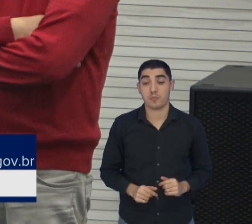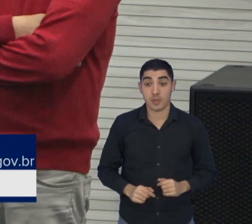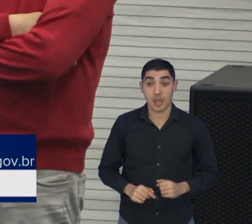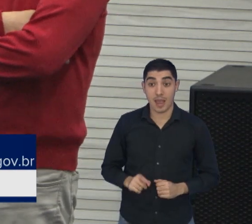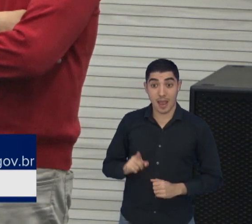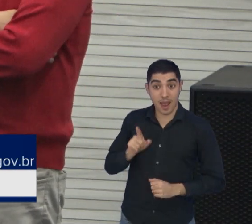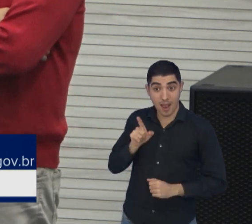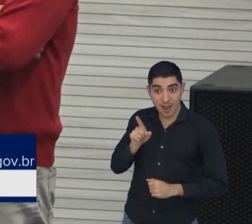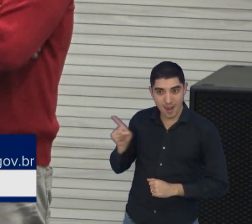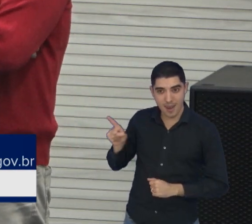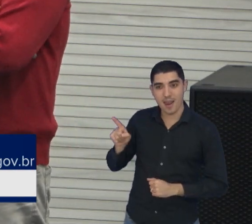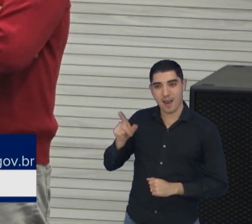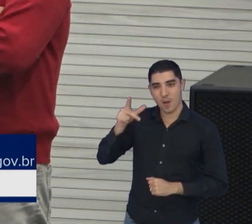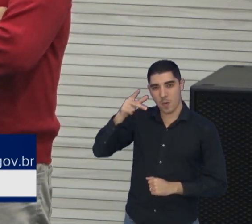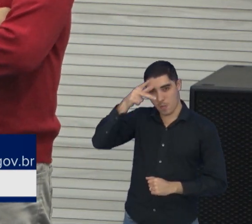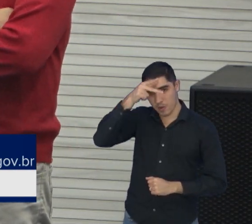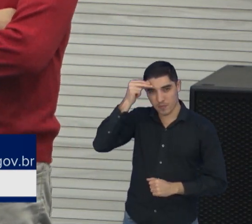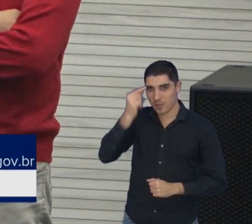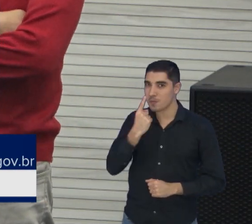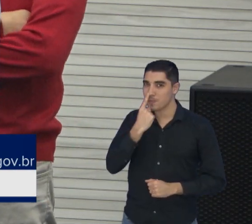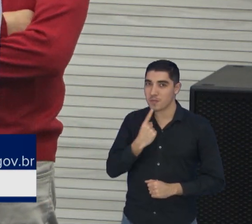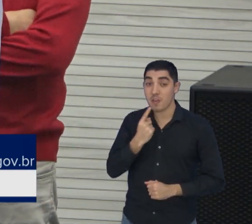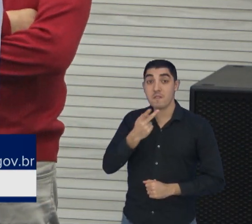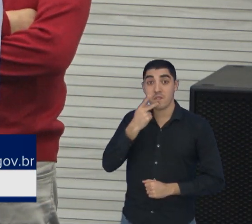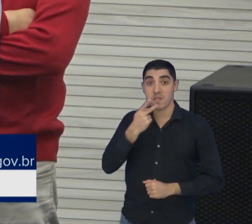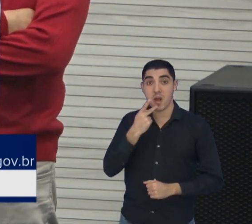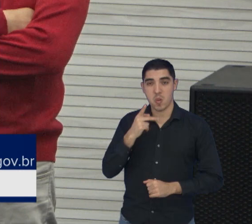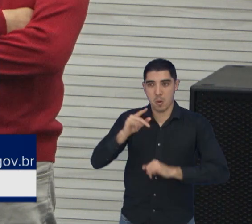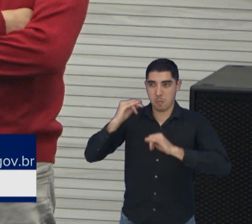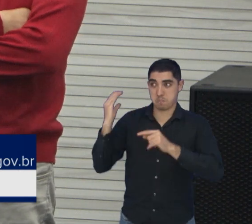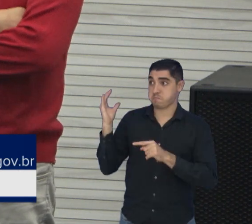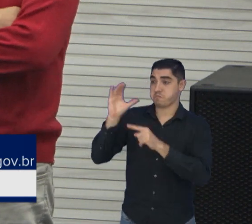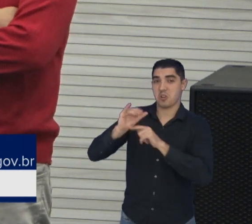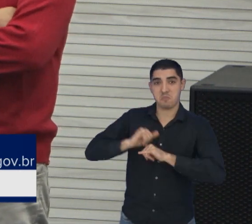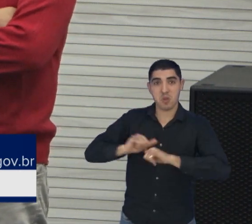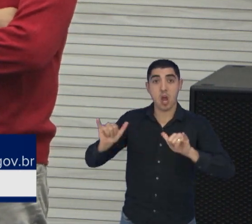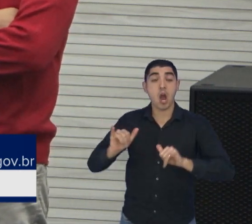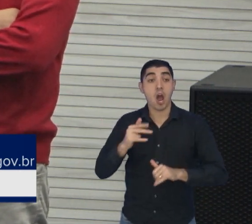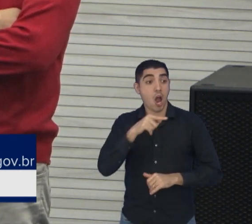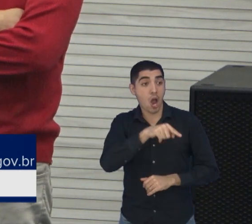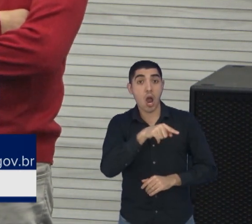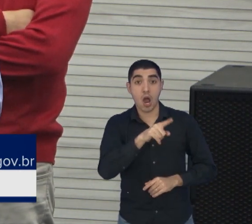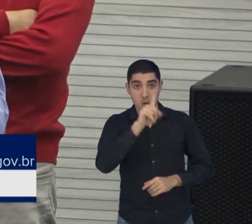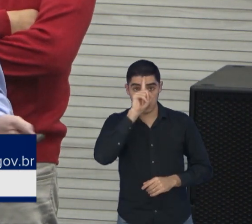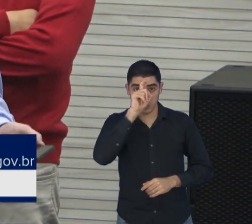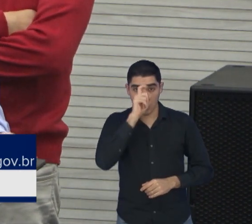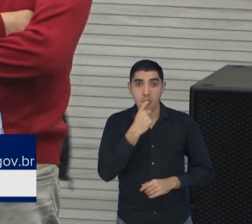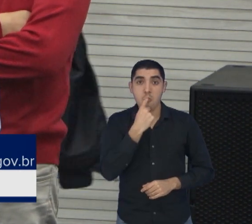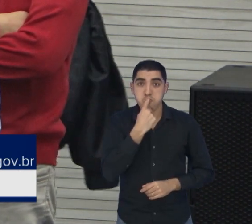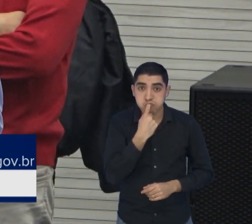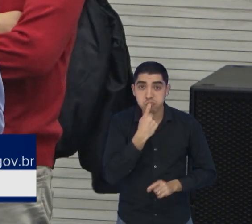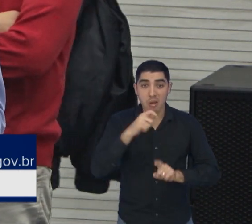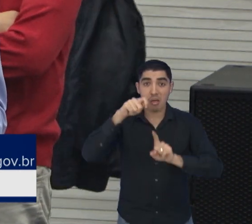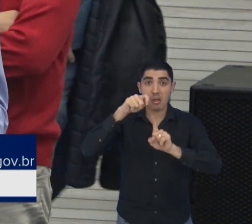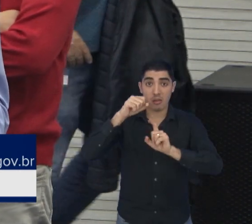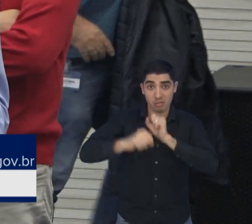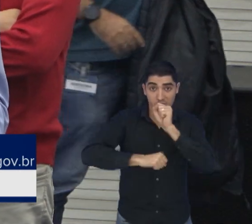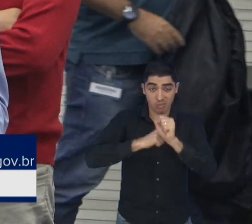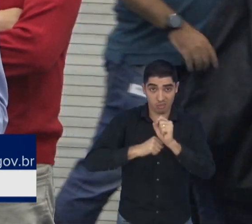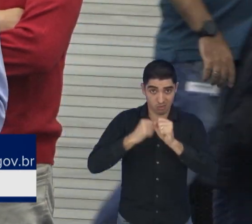que reformou o hospital. Um hospital que tem menos de 3 anos de inauguração já precisar ser